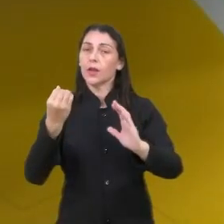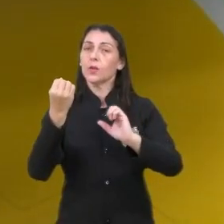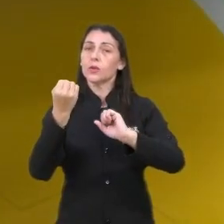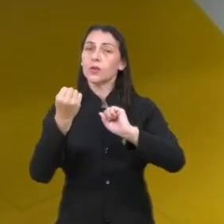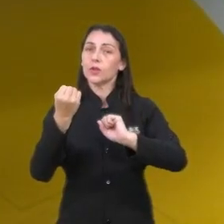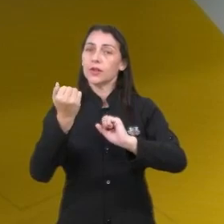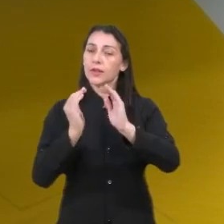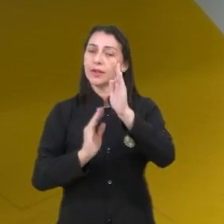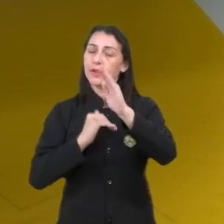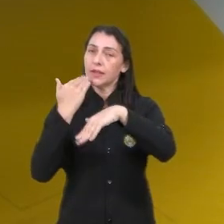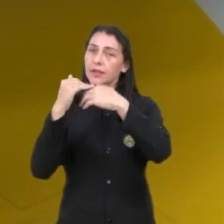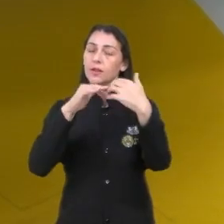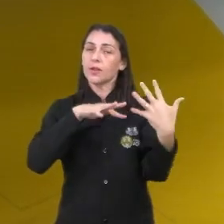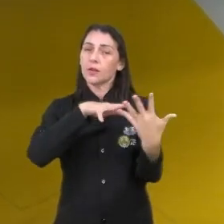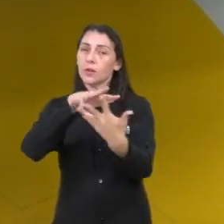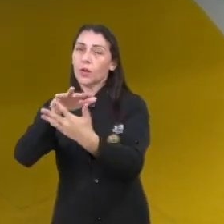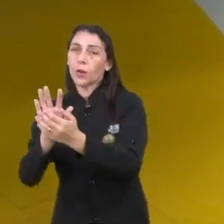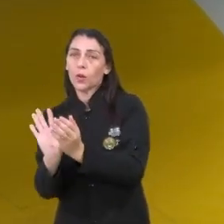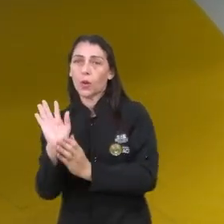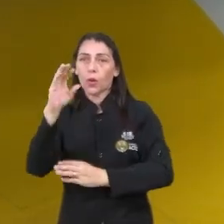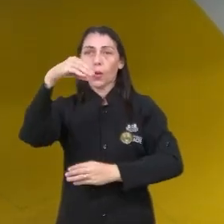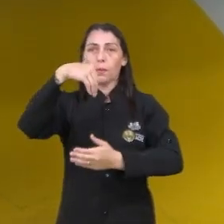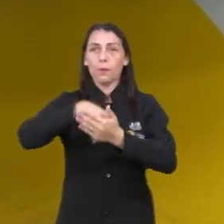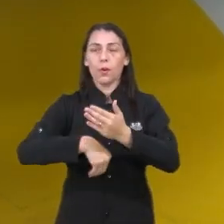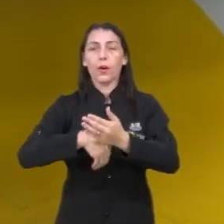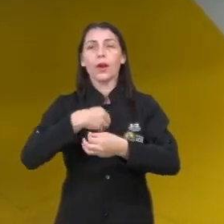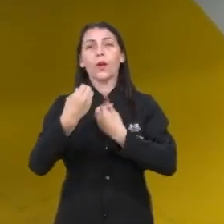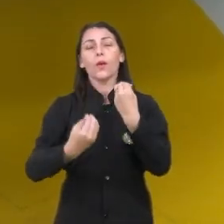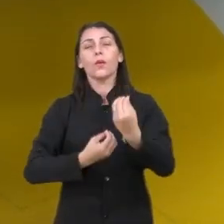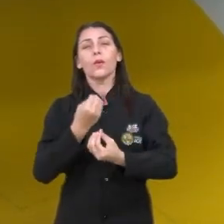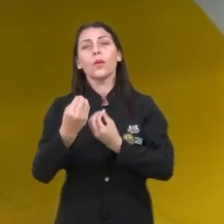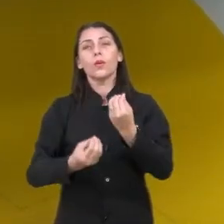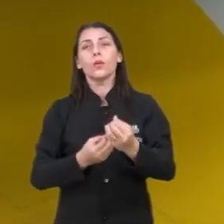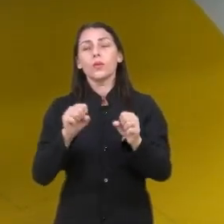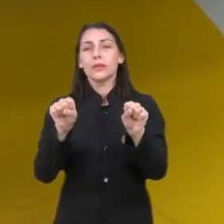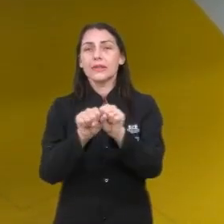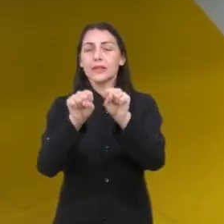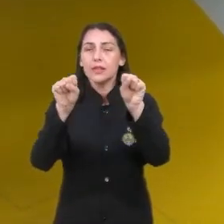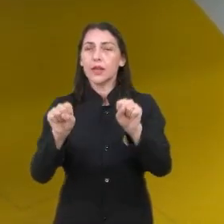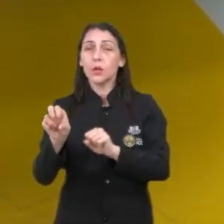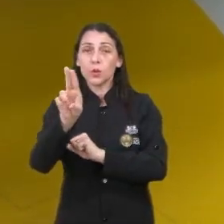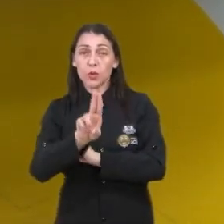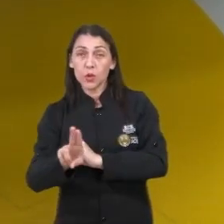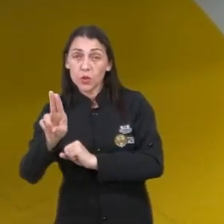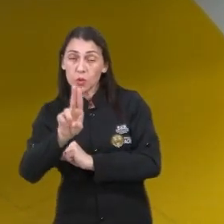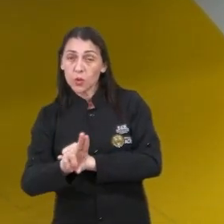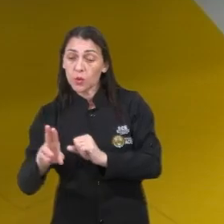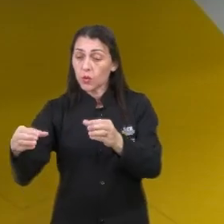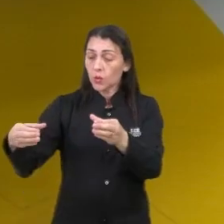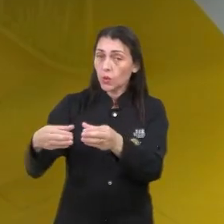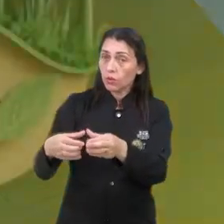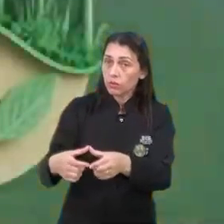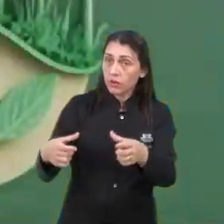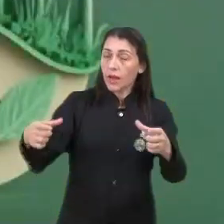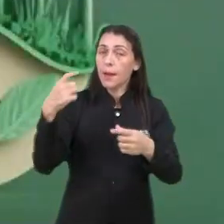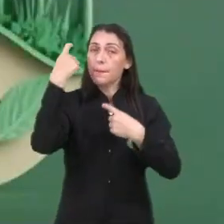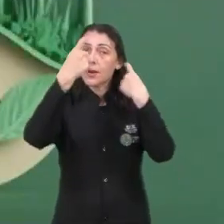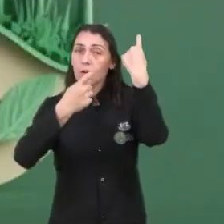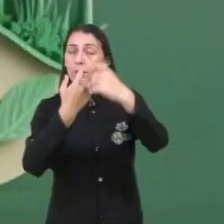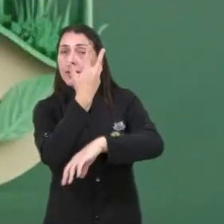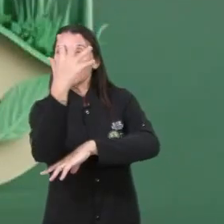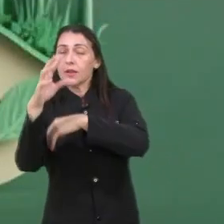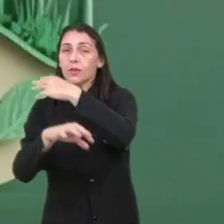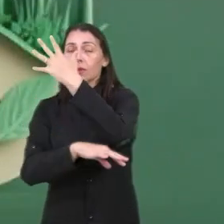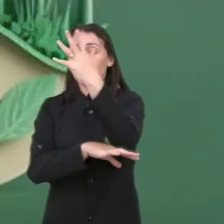global, que incorpora, aí como você está vendo, os aspectos de um sistema de consumo em massa, no qual a preocupação com a